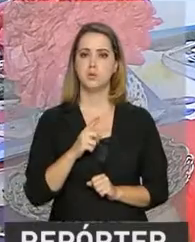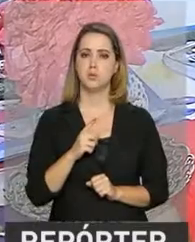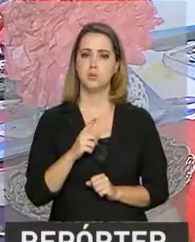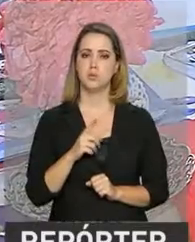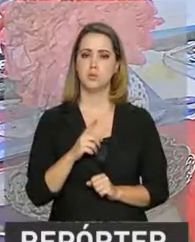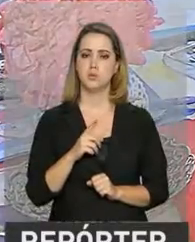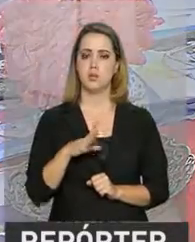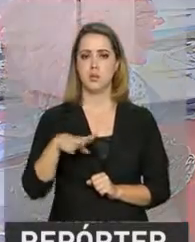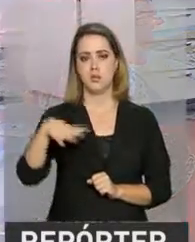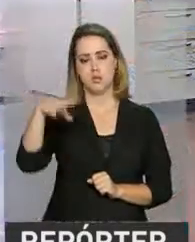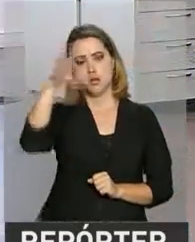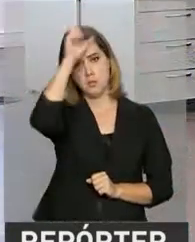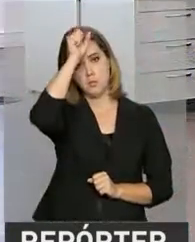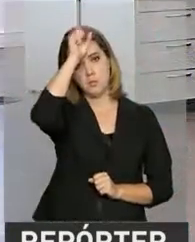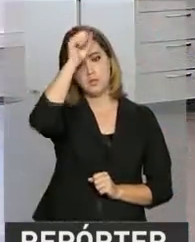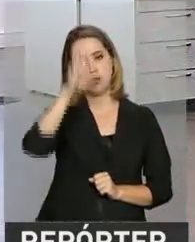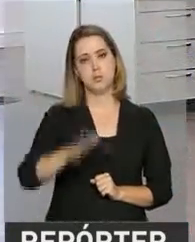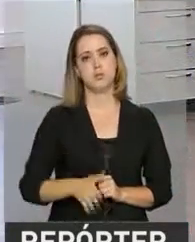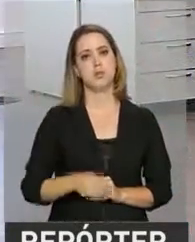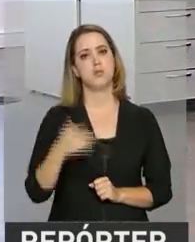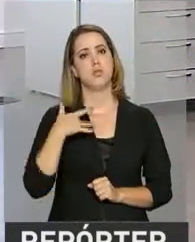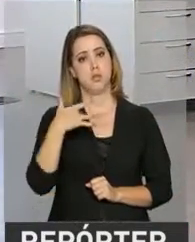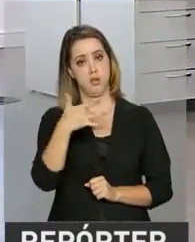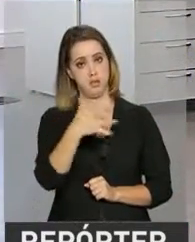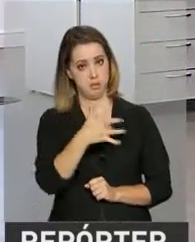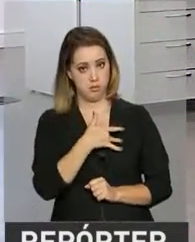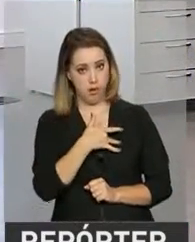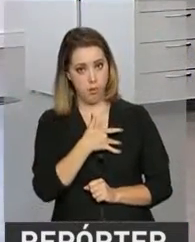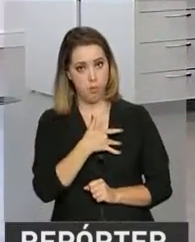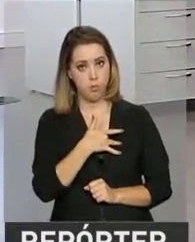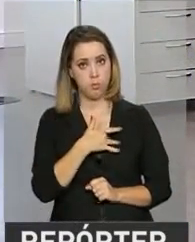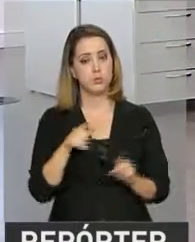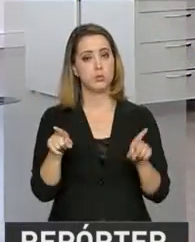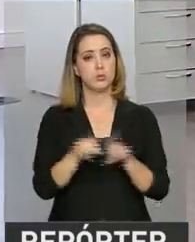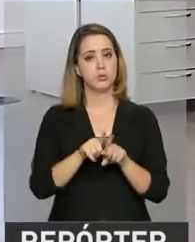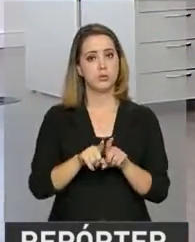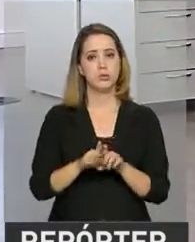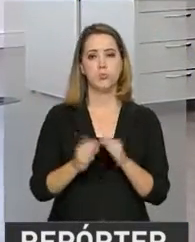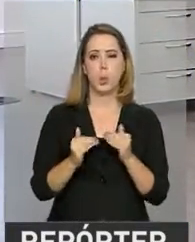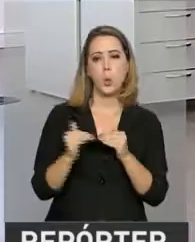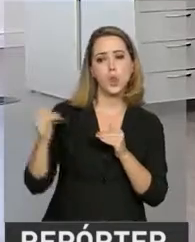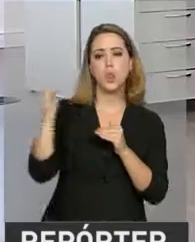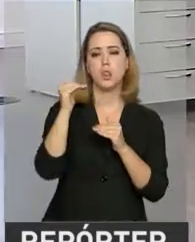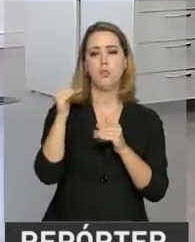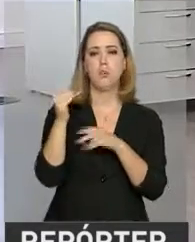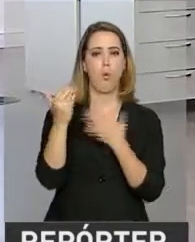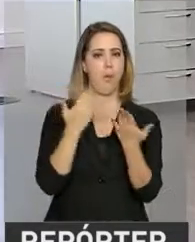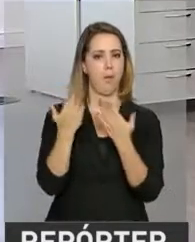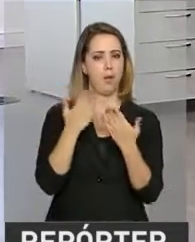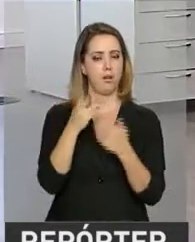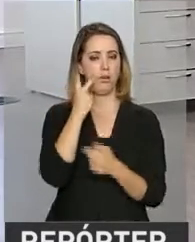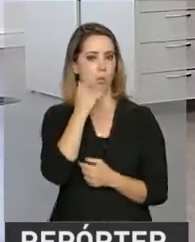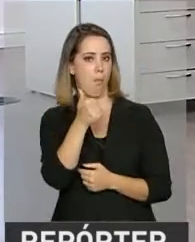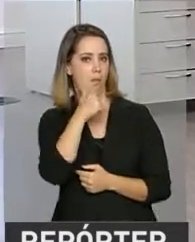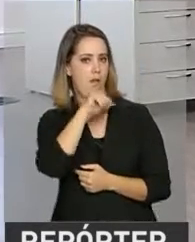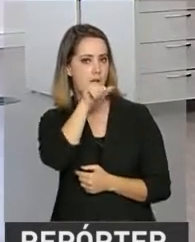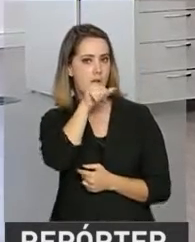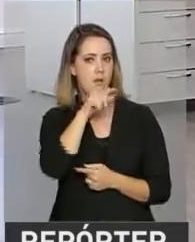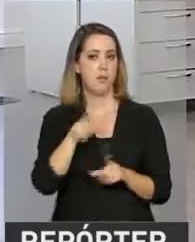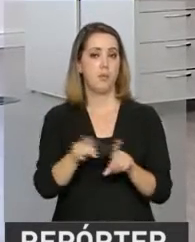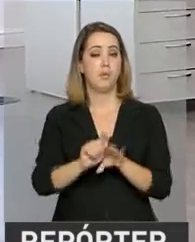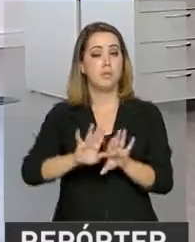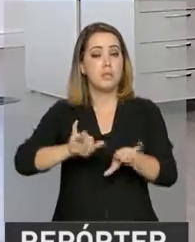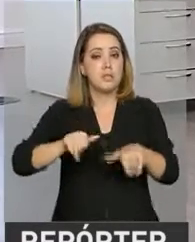uma escolarização e um acesso à saúde em um nível melhor do que os pais tiveram e, com isso,